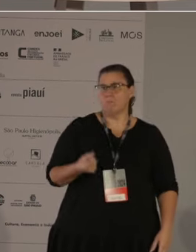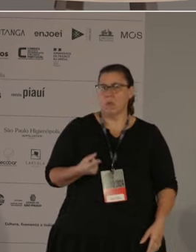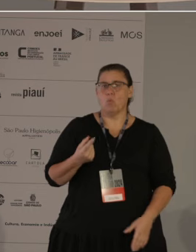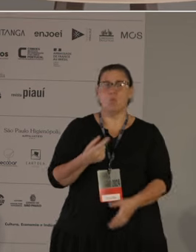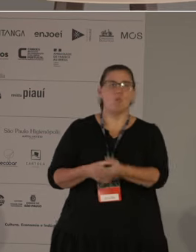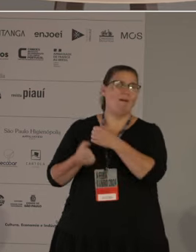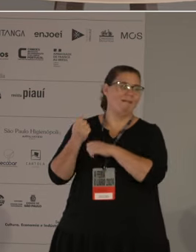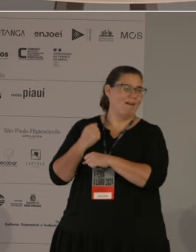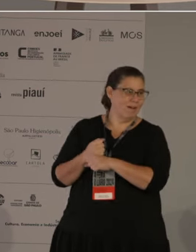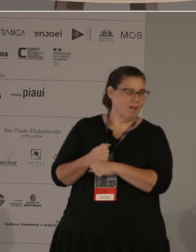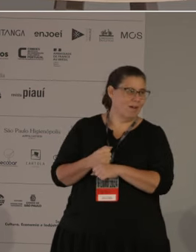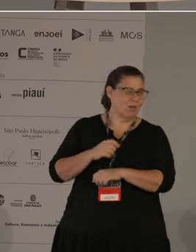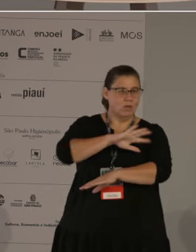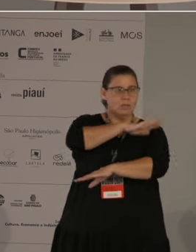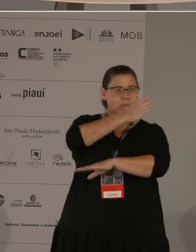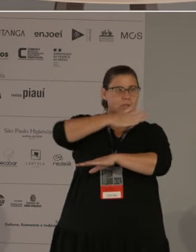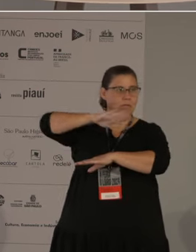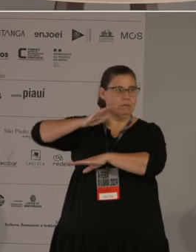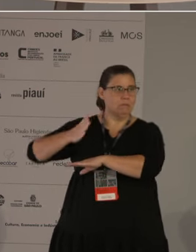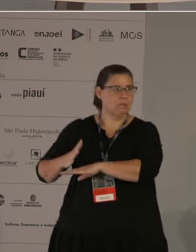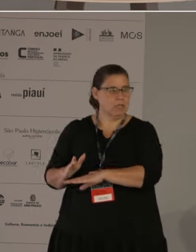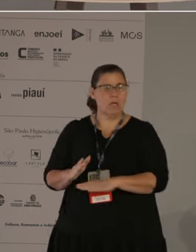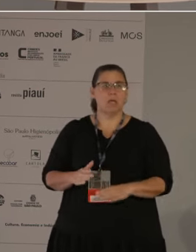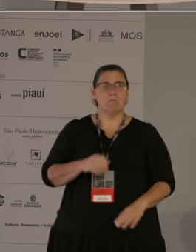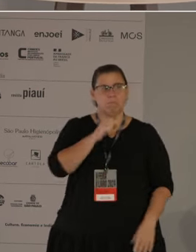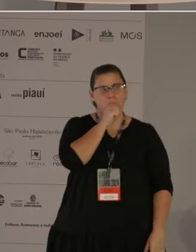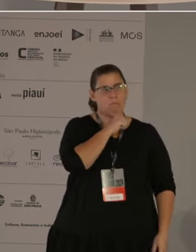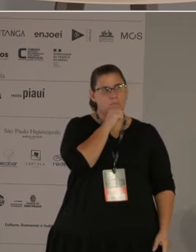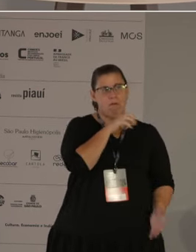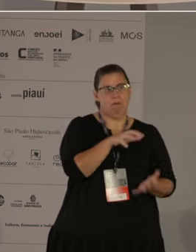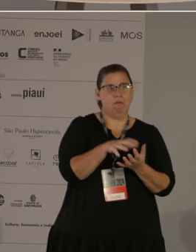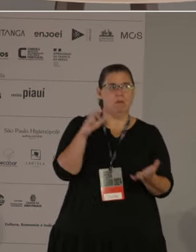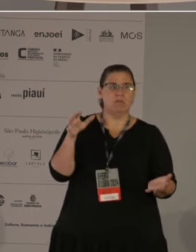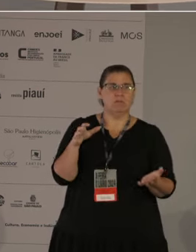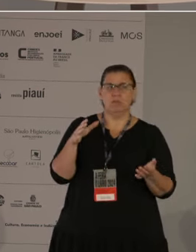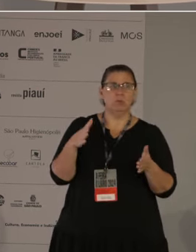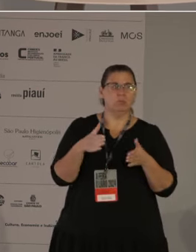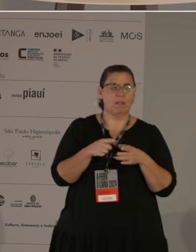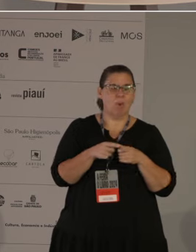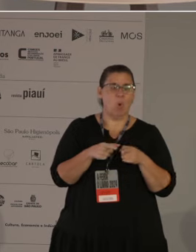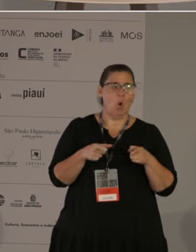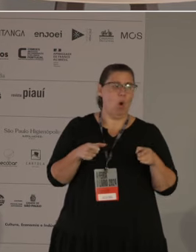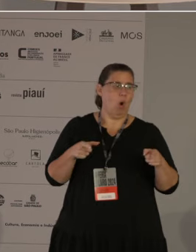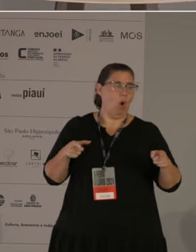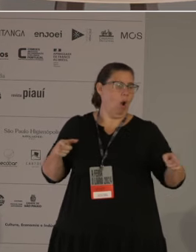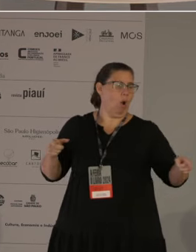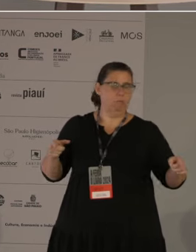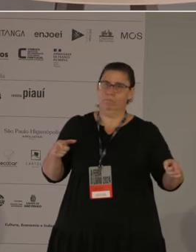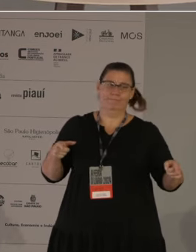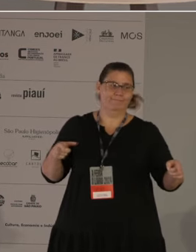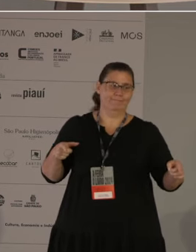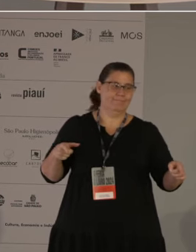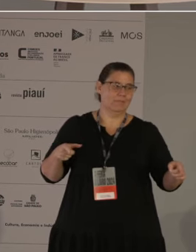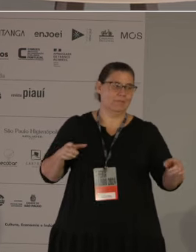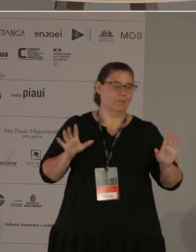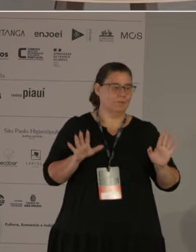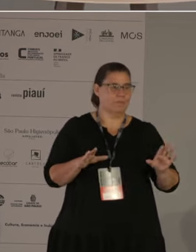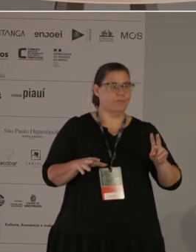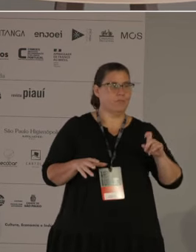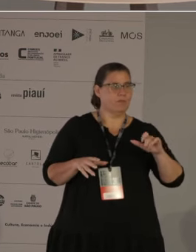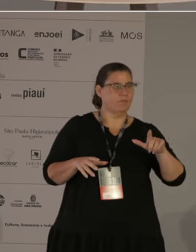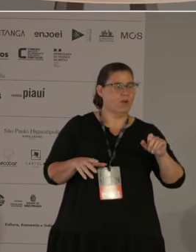na Serra da Capivara, e depois, hoje, a data mais antiga já não está mais tão longe das datas da NIED. Né? Assim, no Vale da